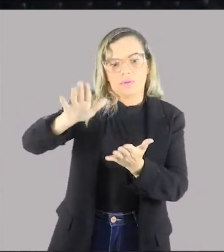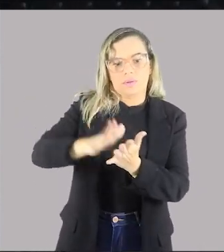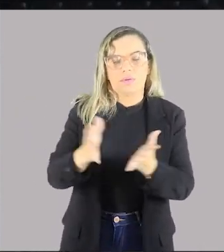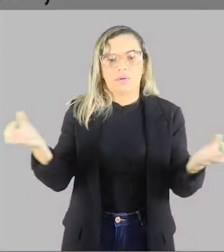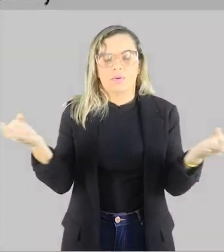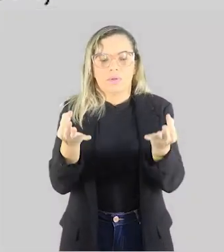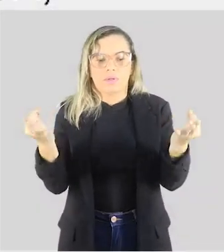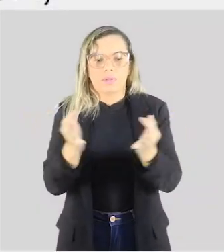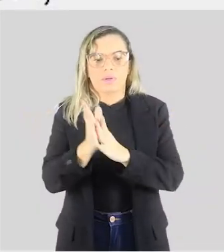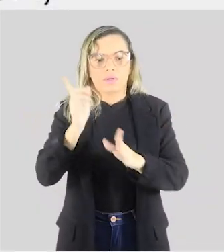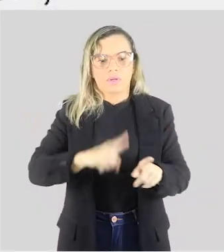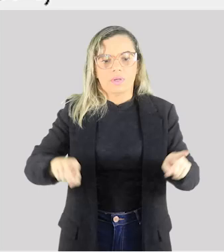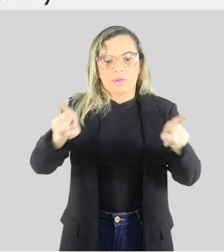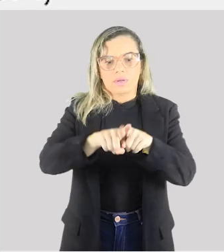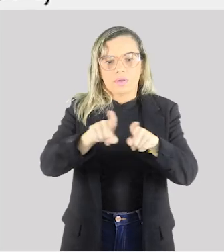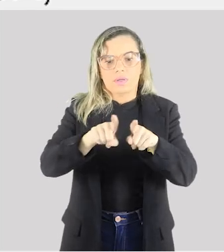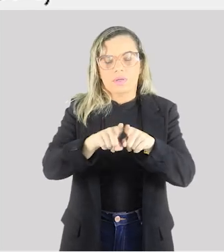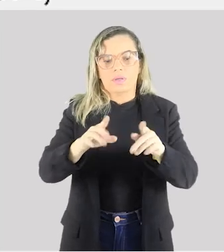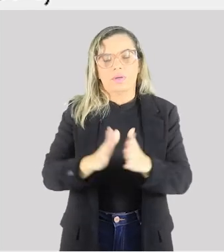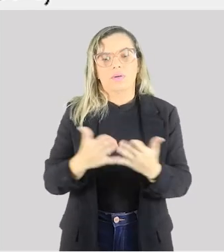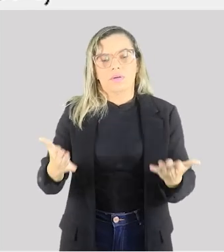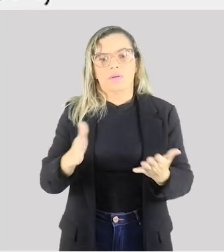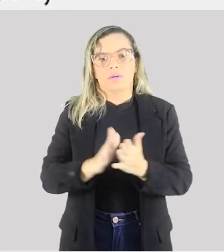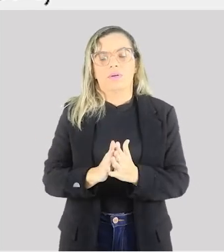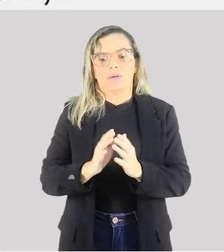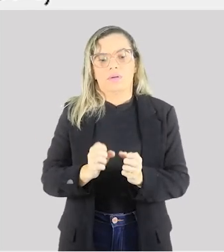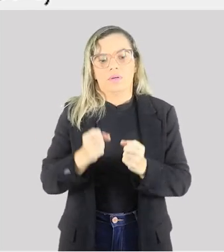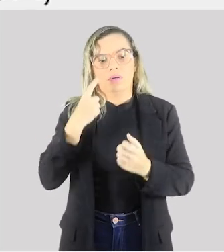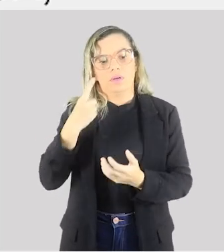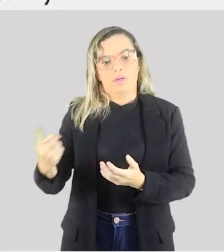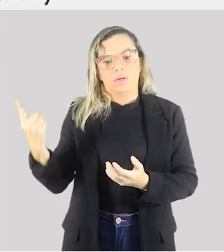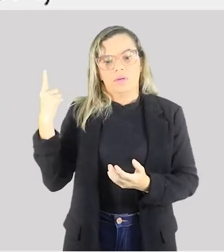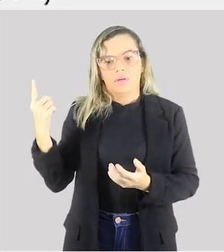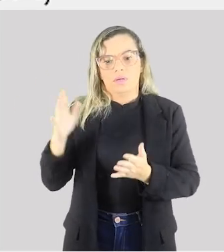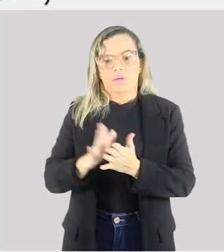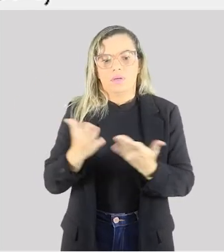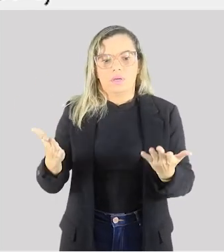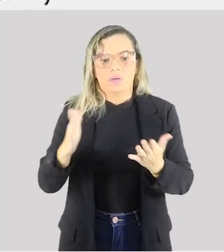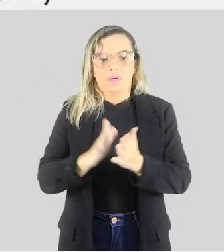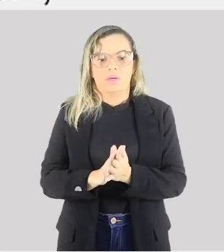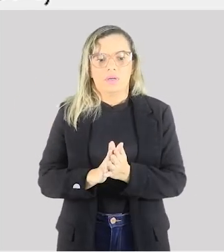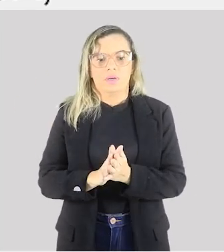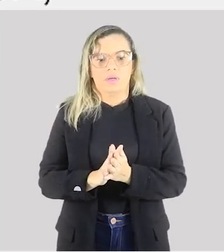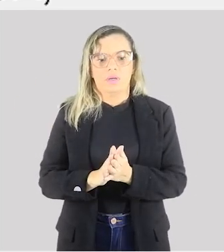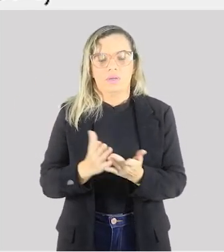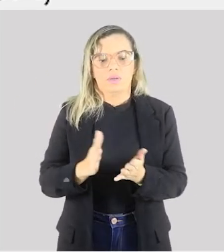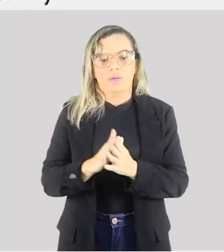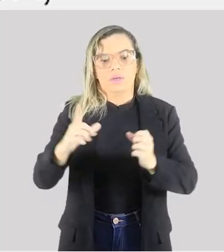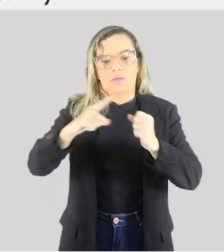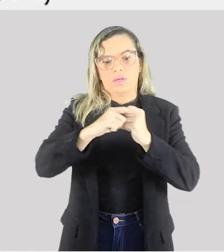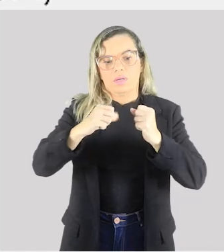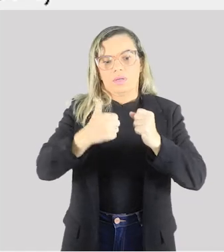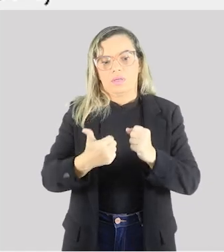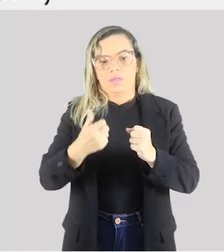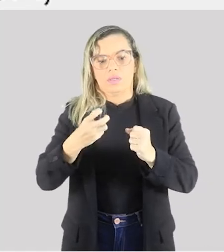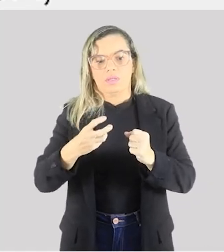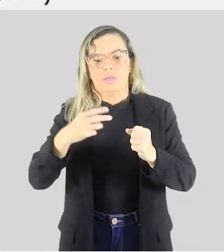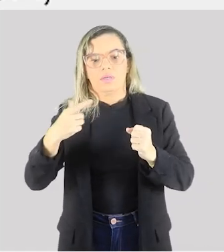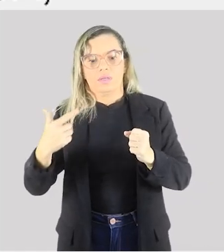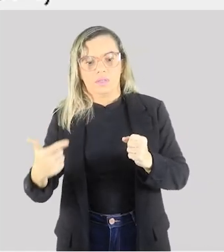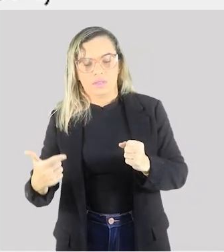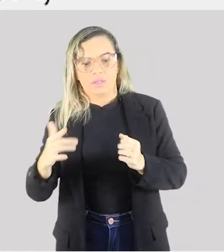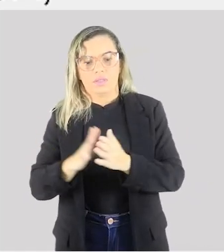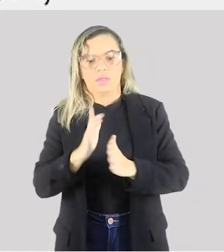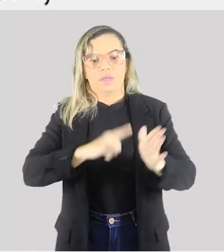Perfeito? Também é possível, lá no artigo 132 da mesma lei, ou seja, da Lei 8.112